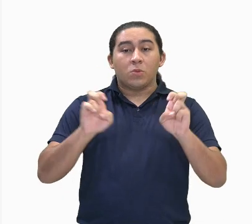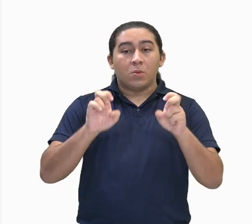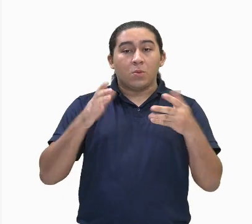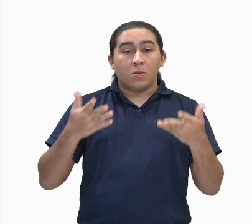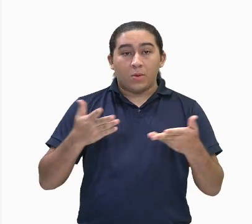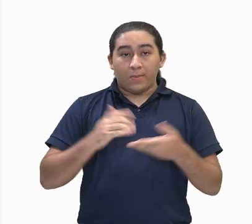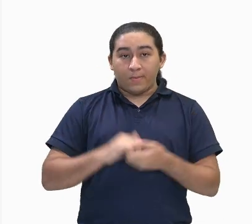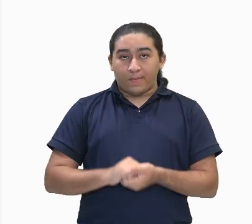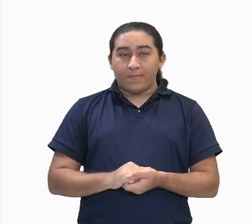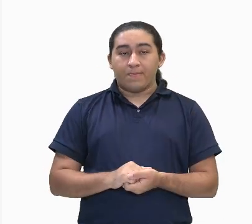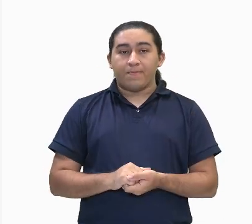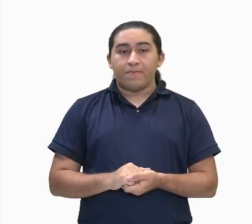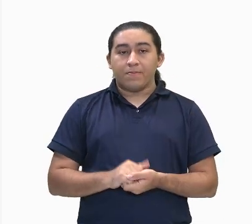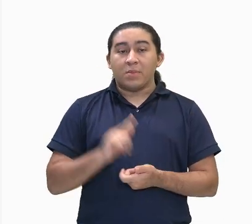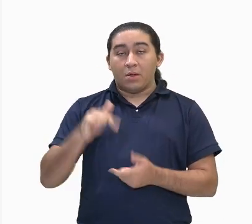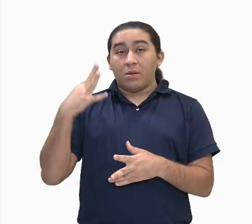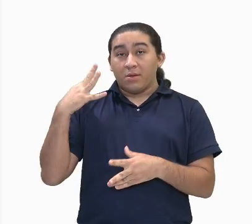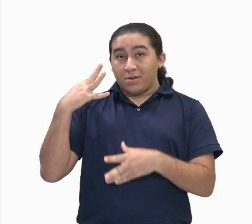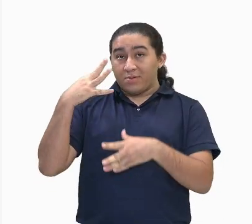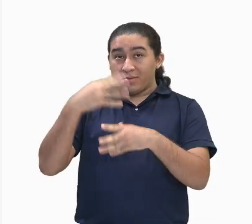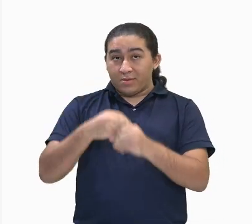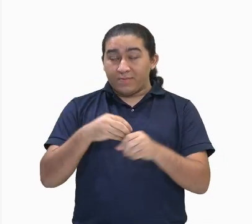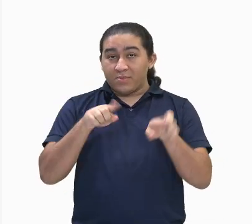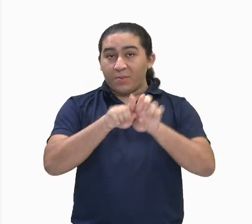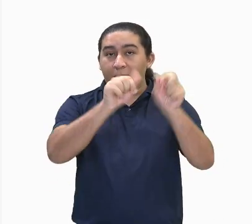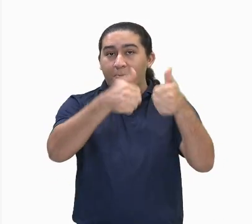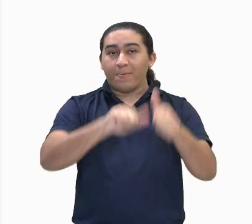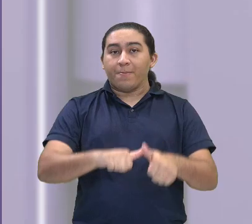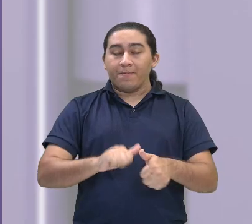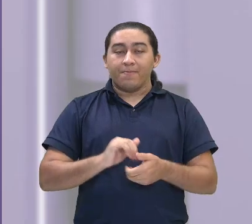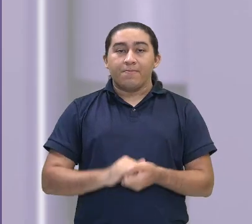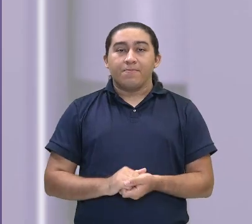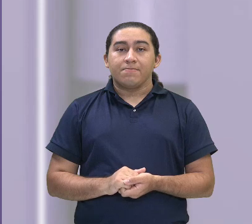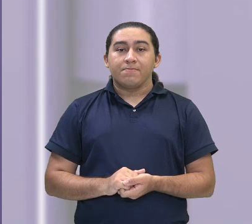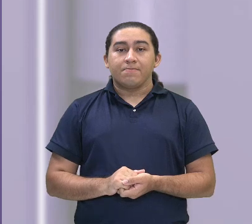de revisão e avaliação.